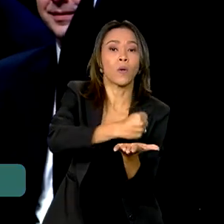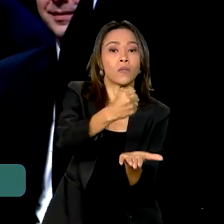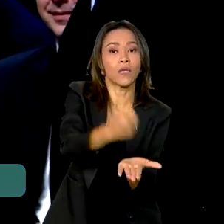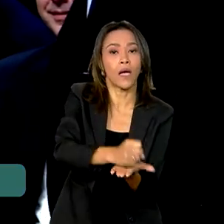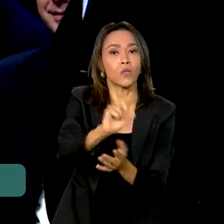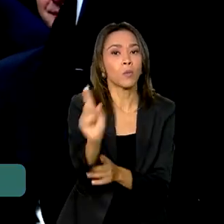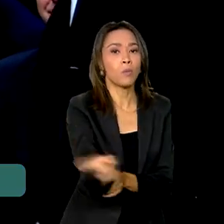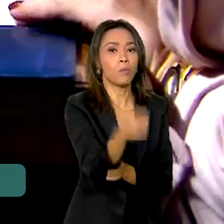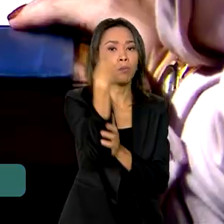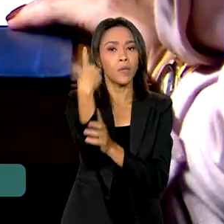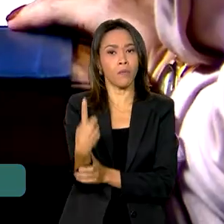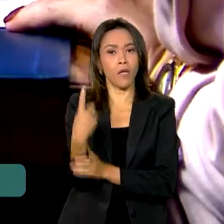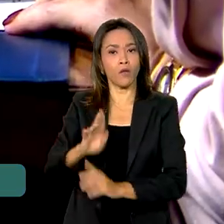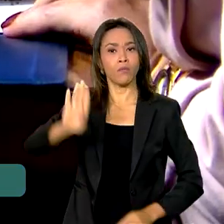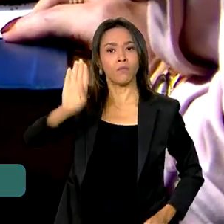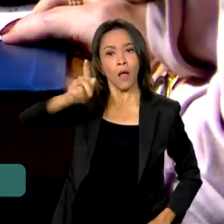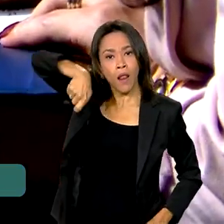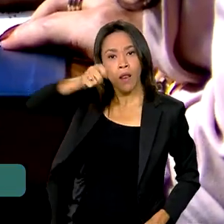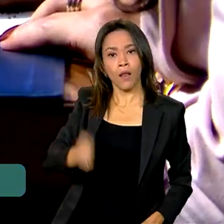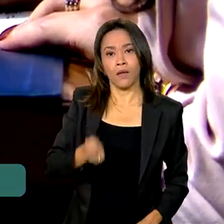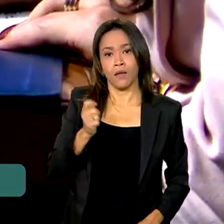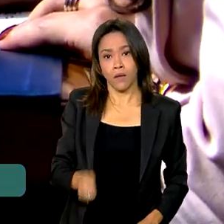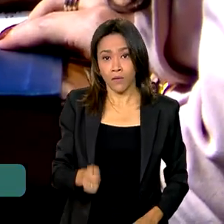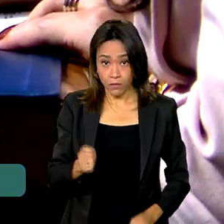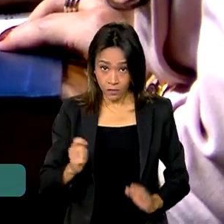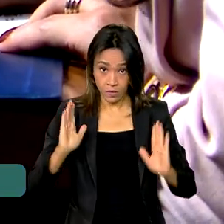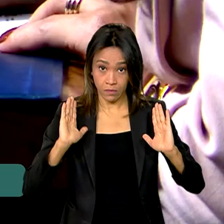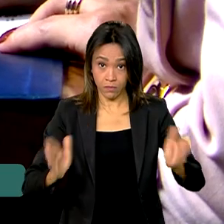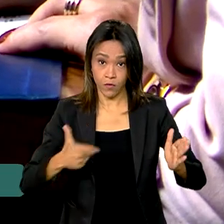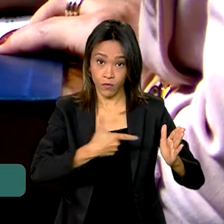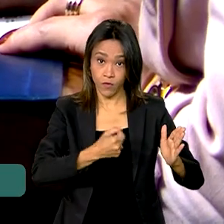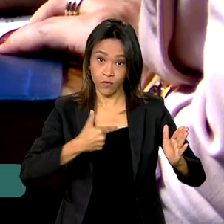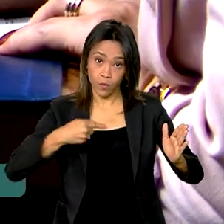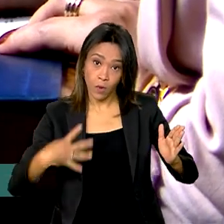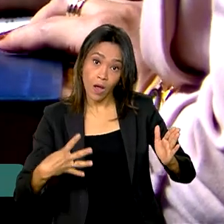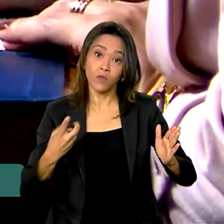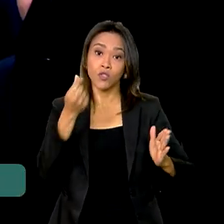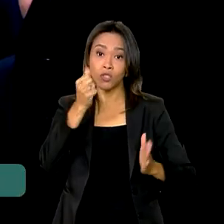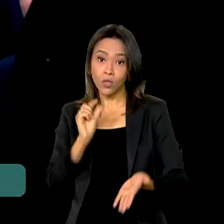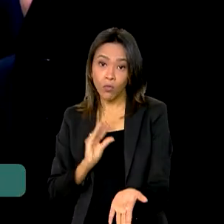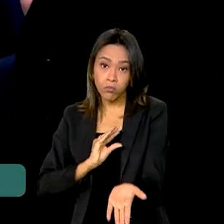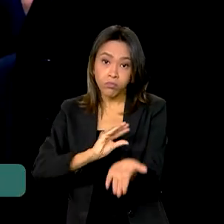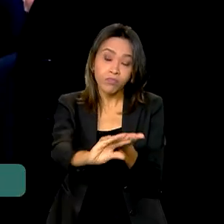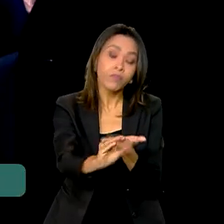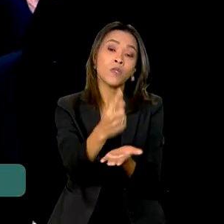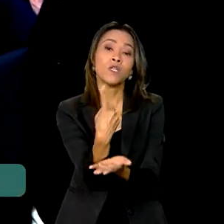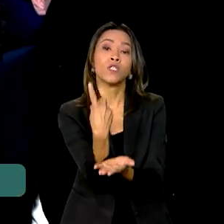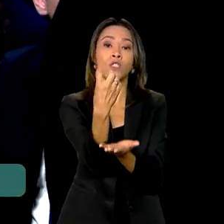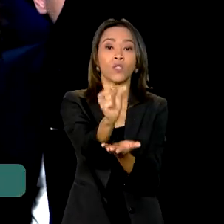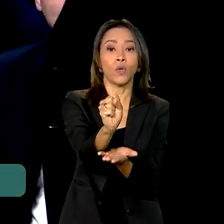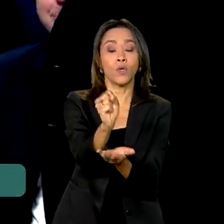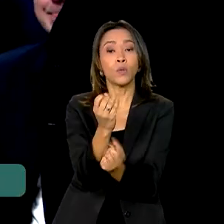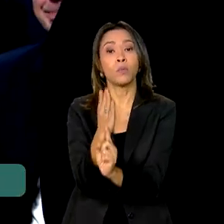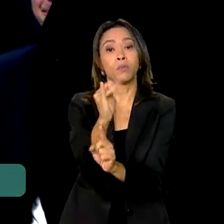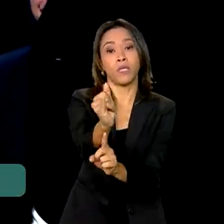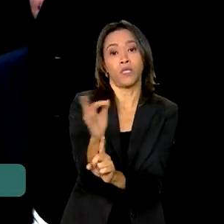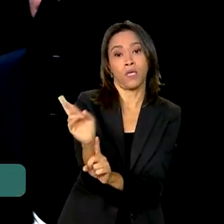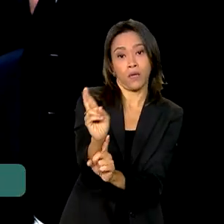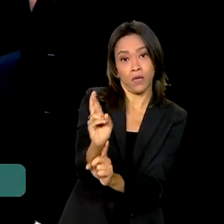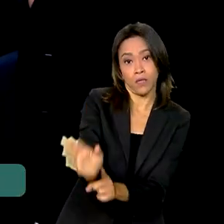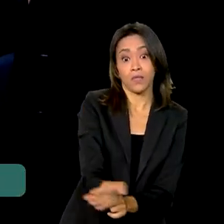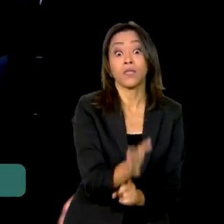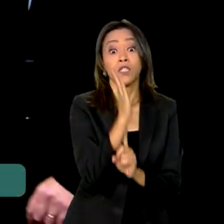primeiro leilão de transmissão de 2024, com investimentos de mais de 18 bilhões de